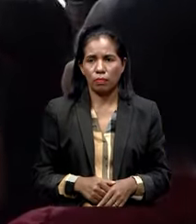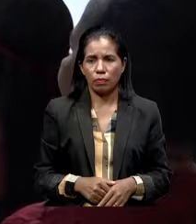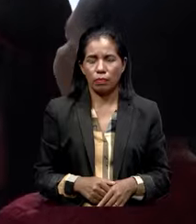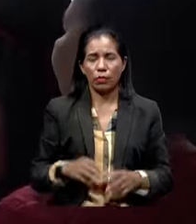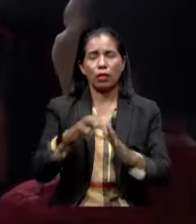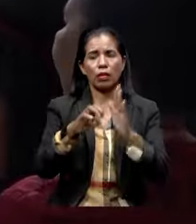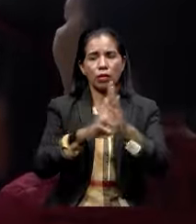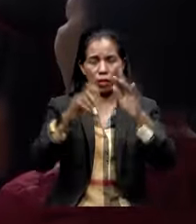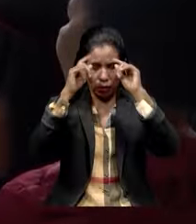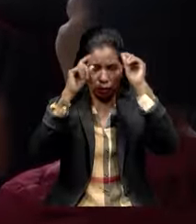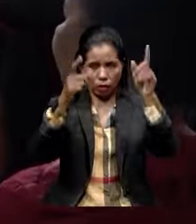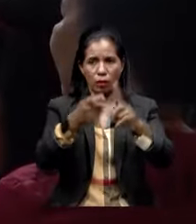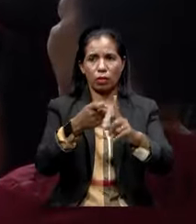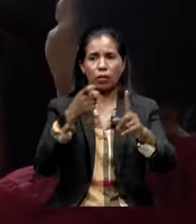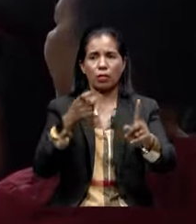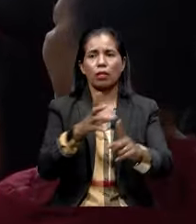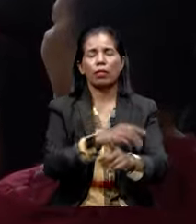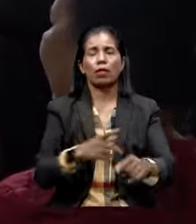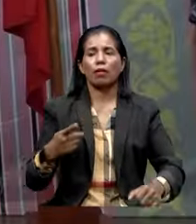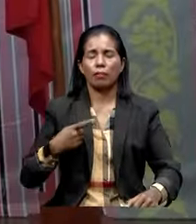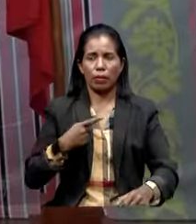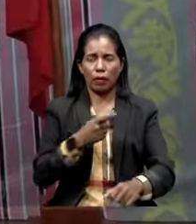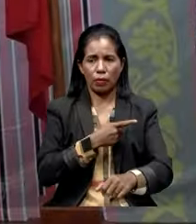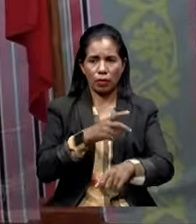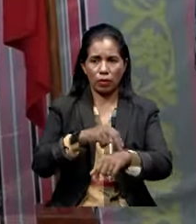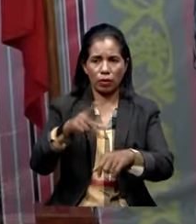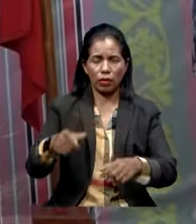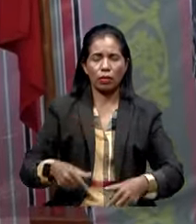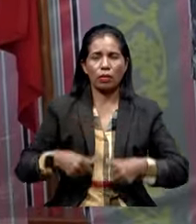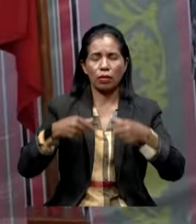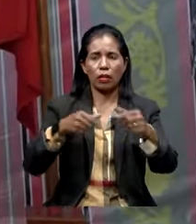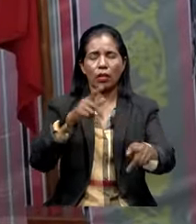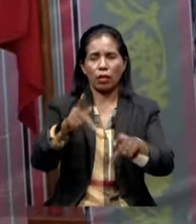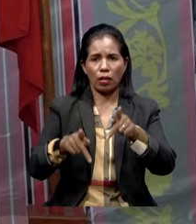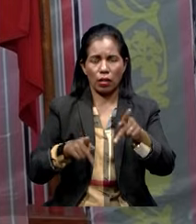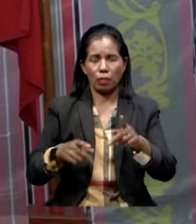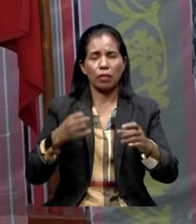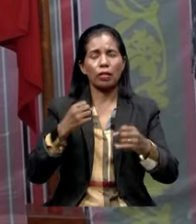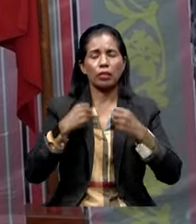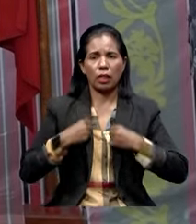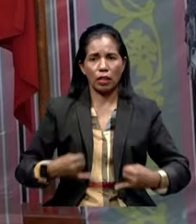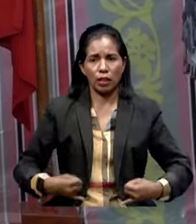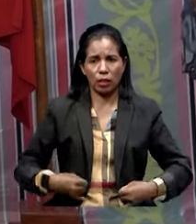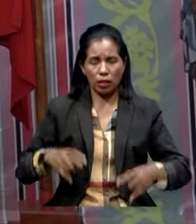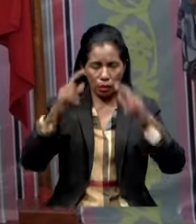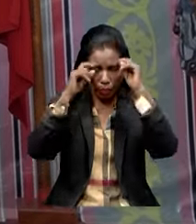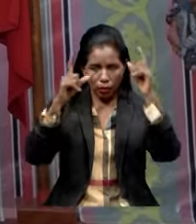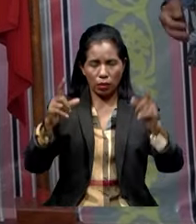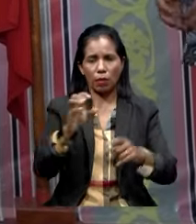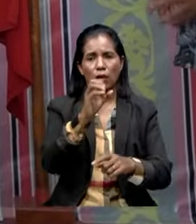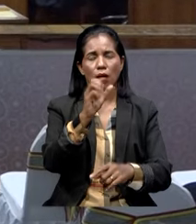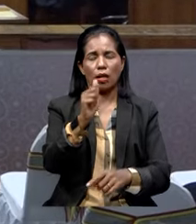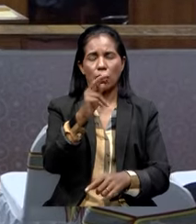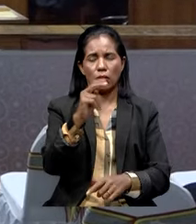Estado Timor-Leste e Rússia, resolução Parlamento Nacional, atribui cidadania Timor-Leste ao secretário-geral das Nações Unidas,